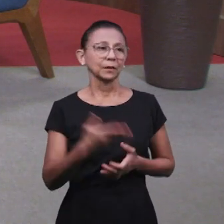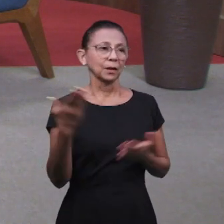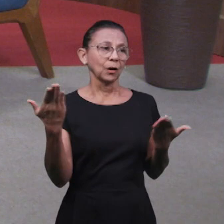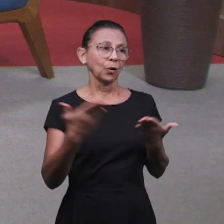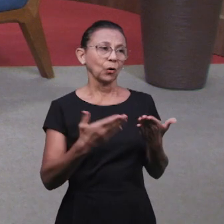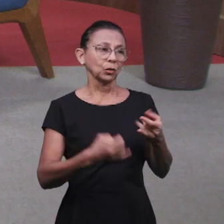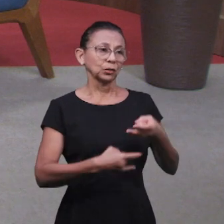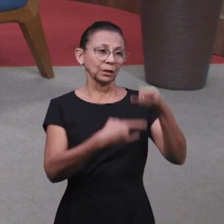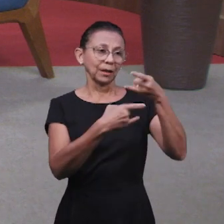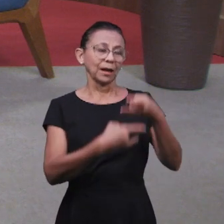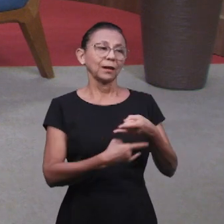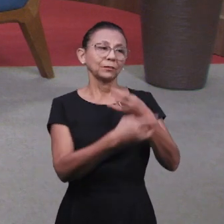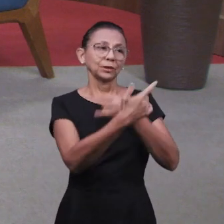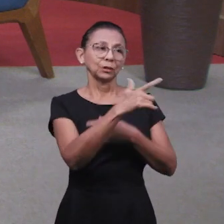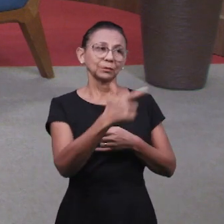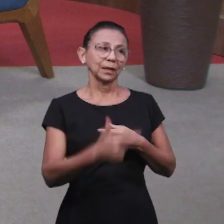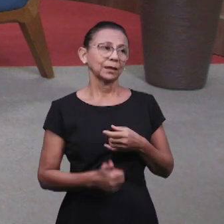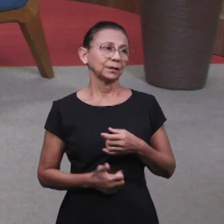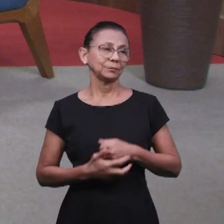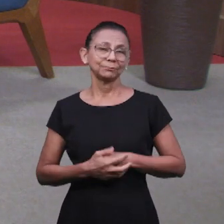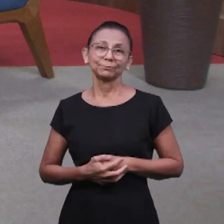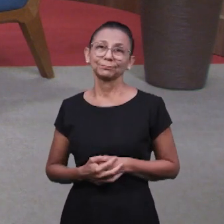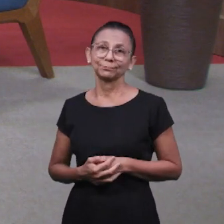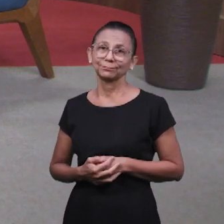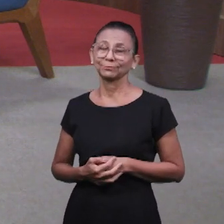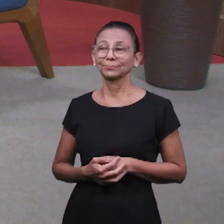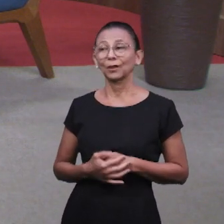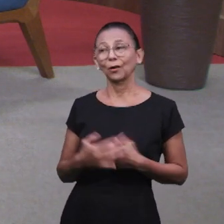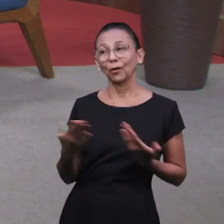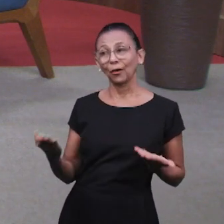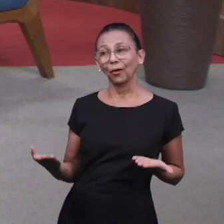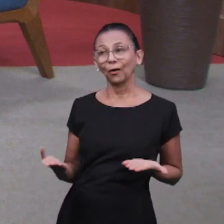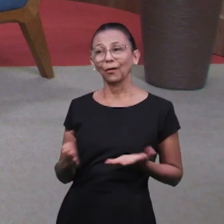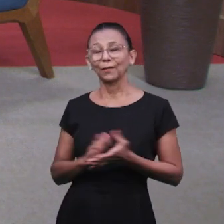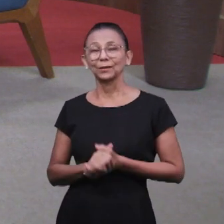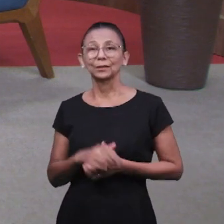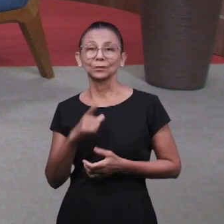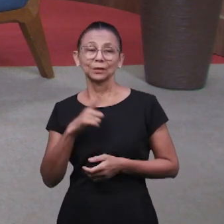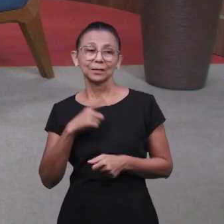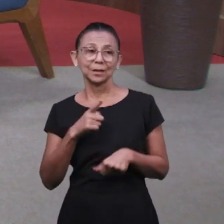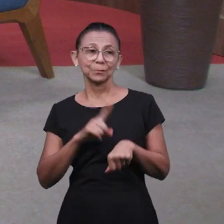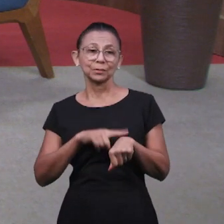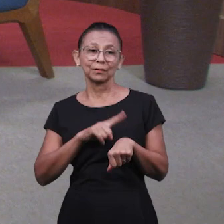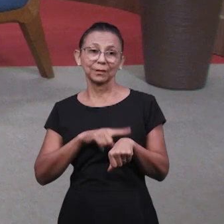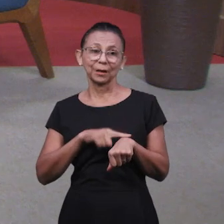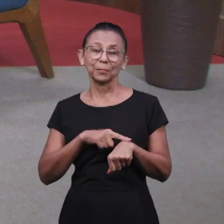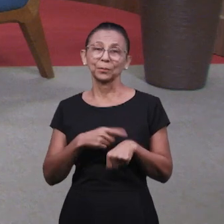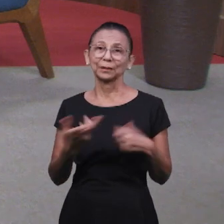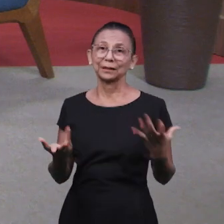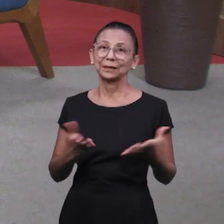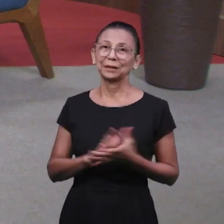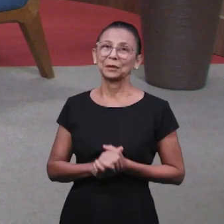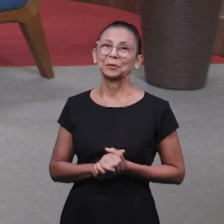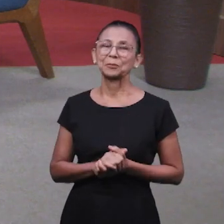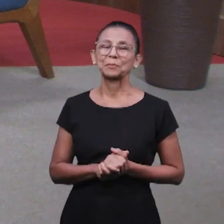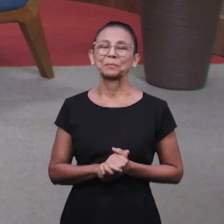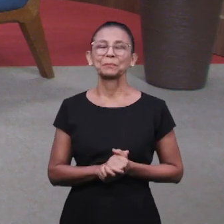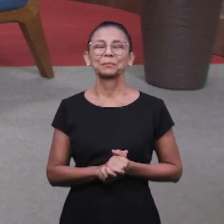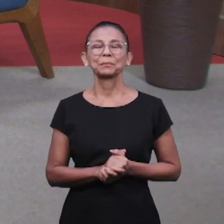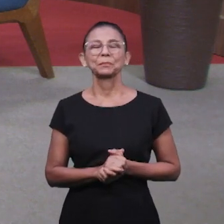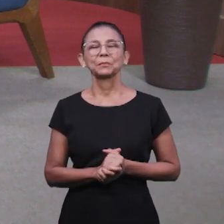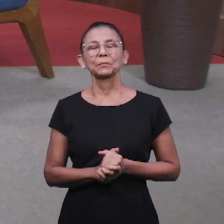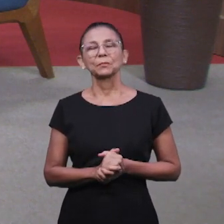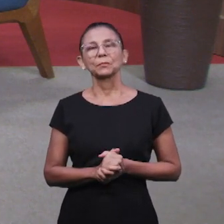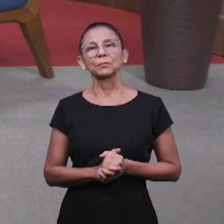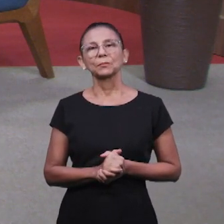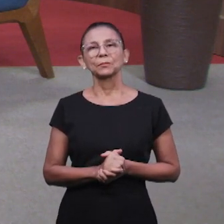a live tirou a diferença. A live tirou a diferença. Nós estamos com crédito. O crédito, tá certo. E esse é